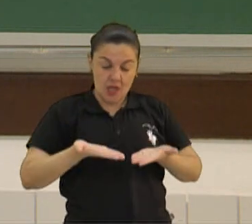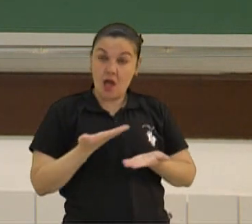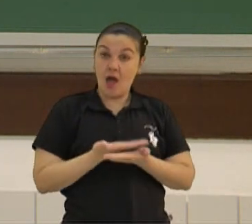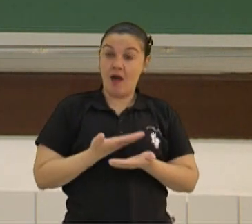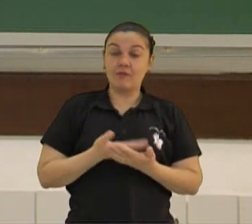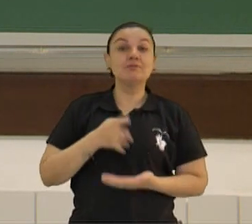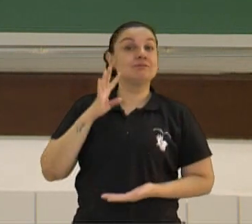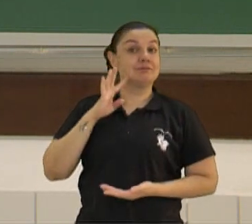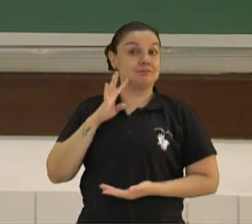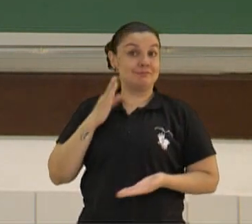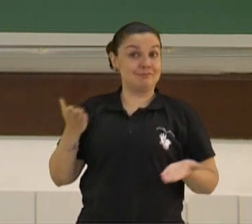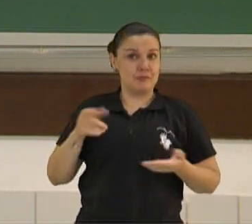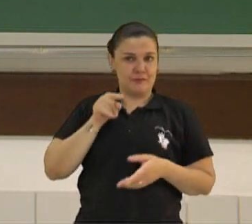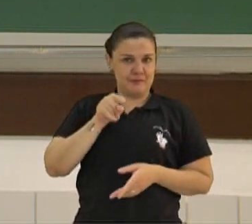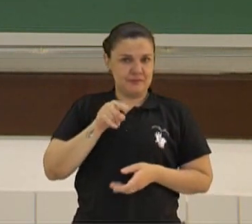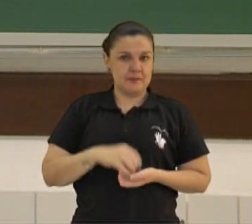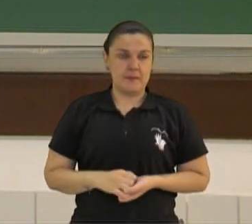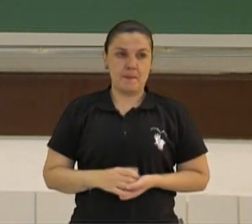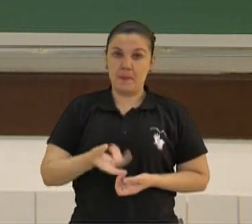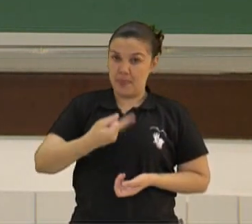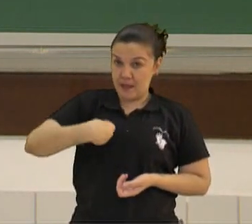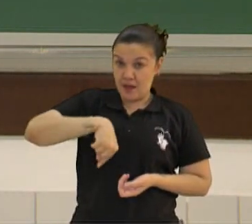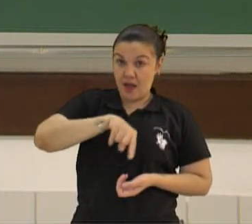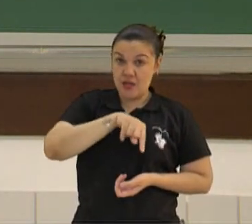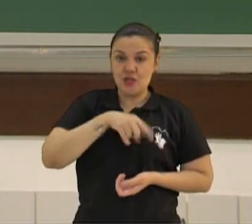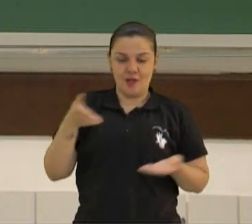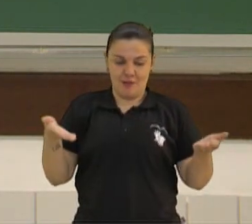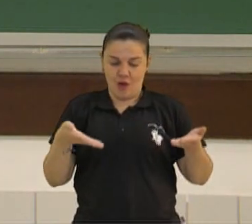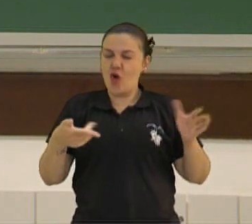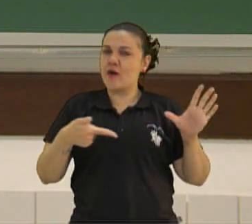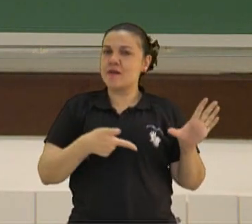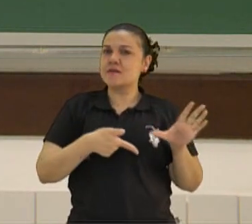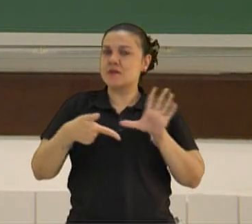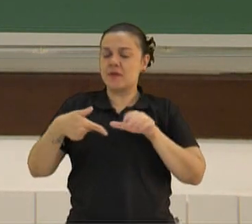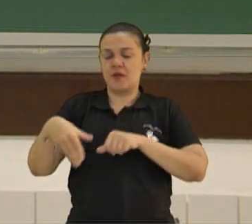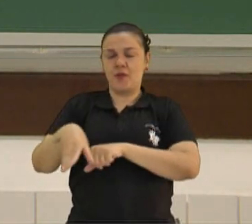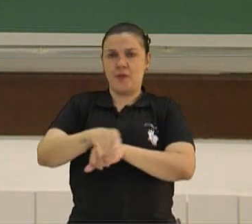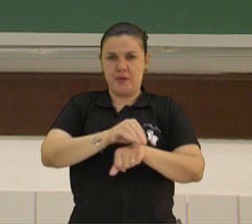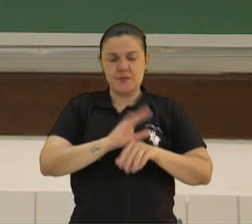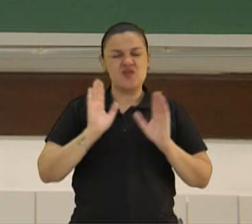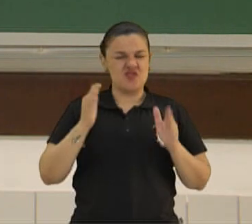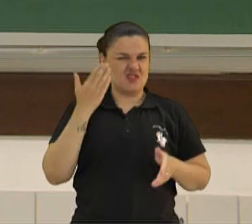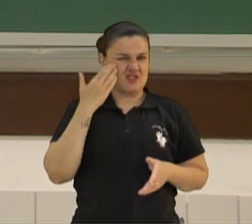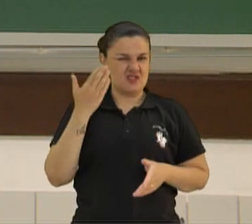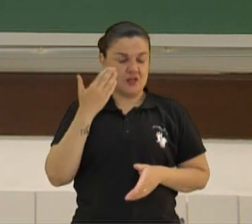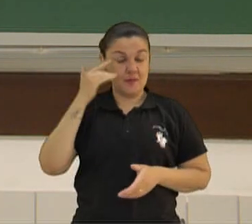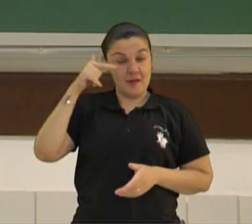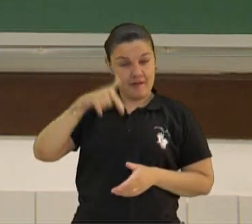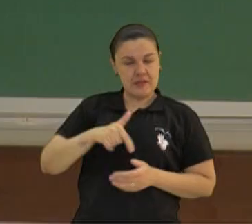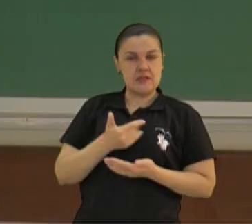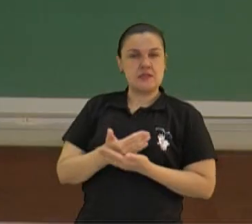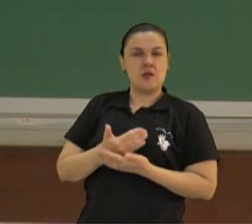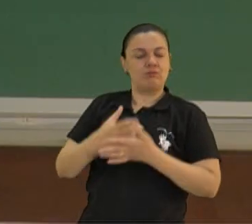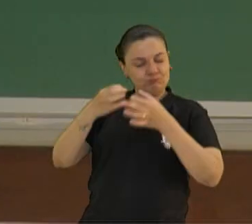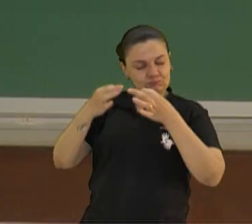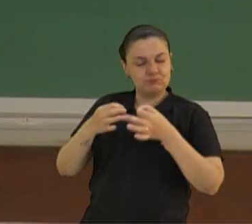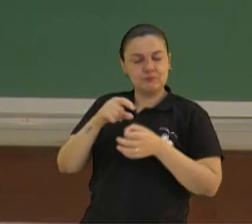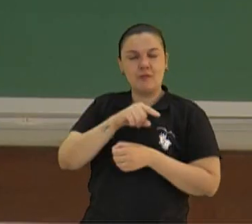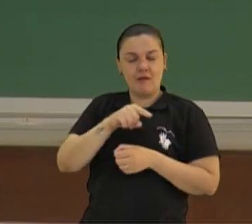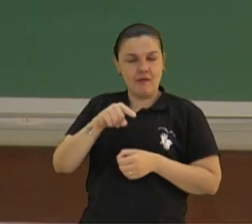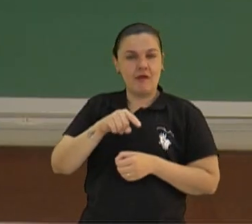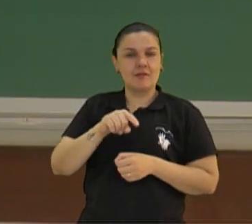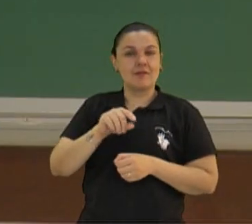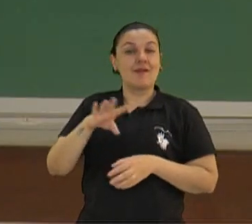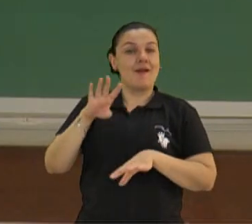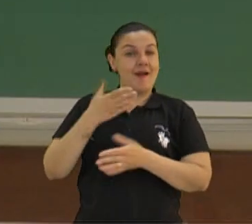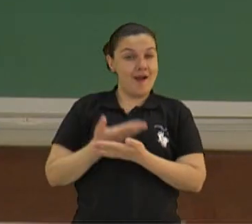bem bacana para você. Nós estamos na Semana do Conhecimento e essa aula, você pode ter certeza que vai ser uma aula